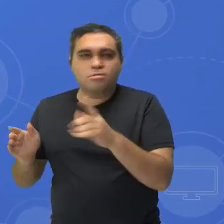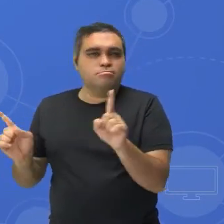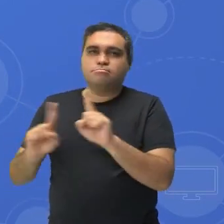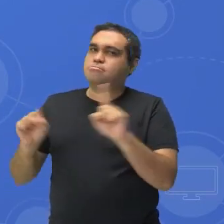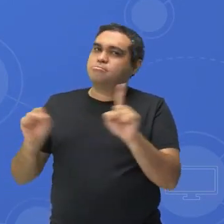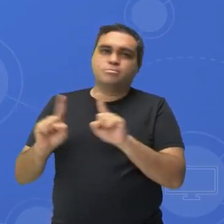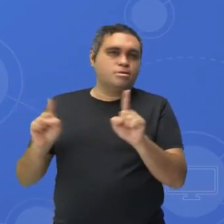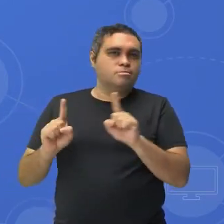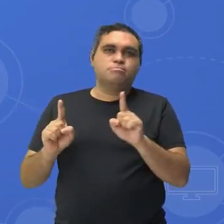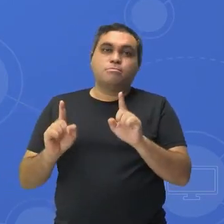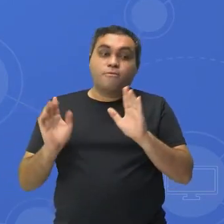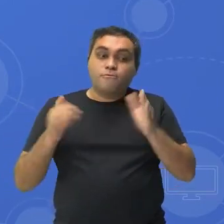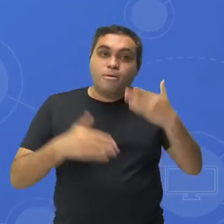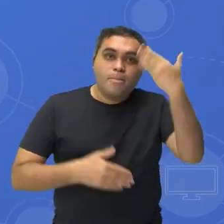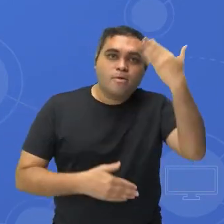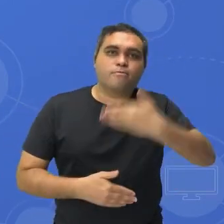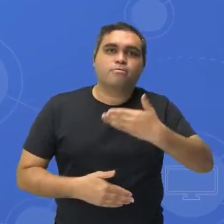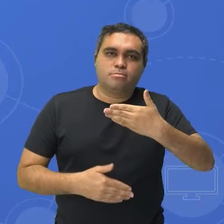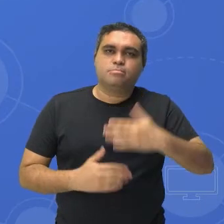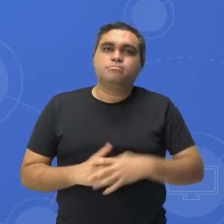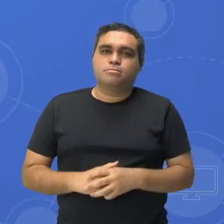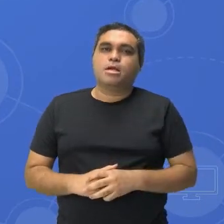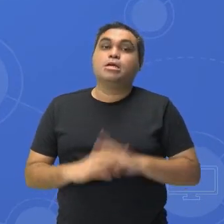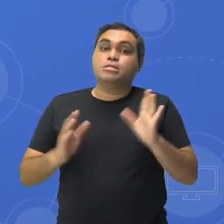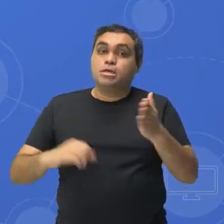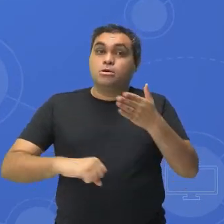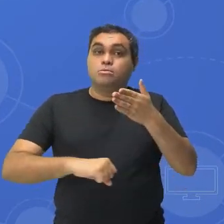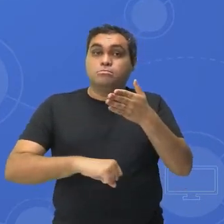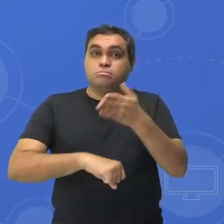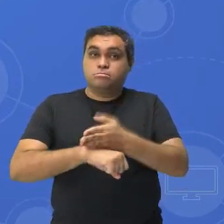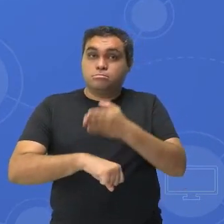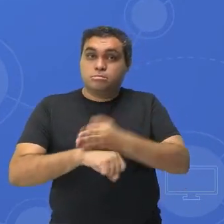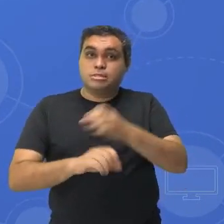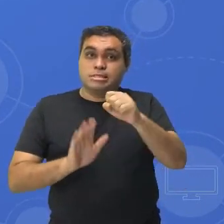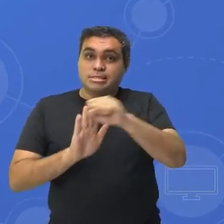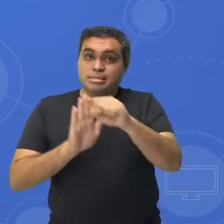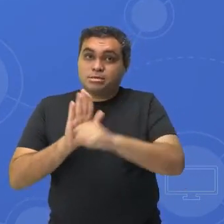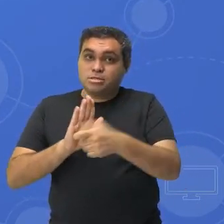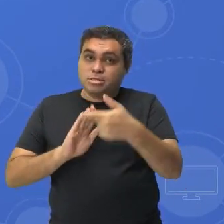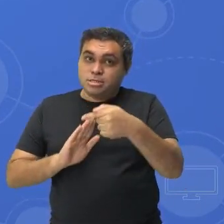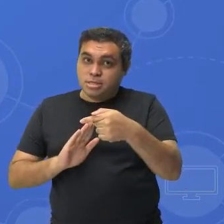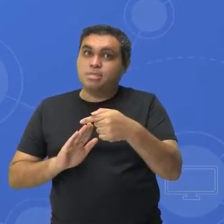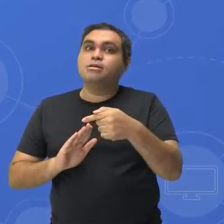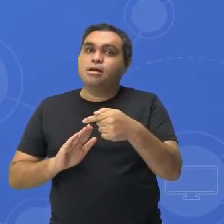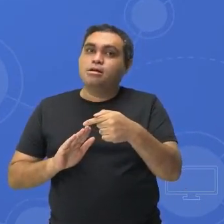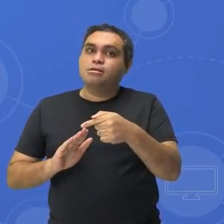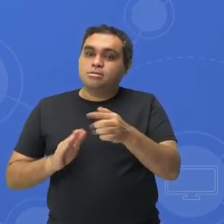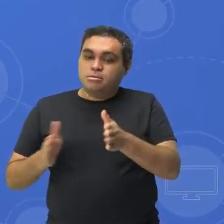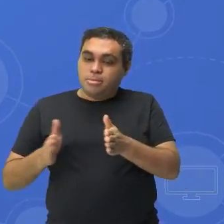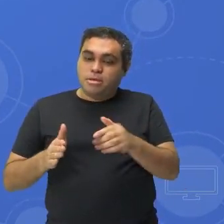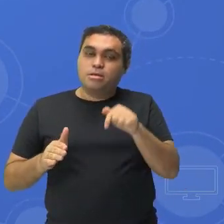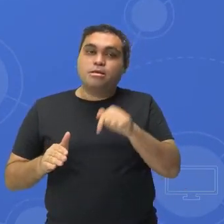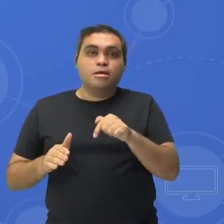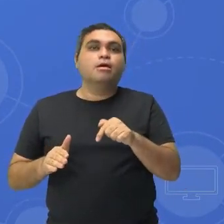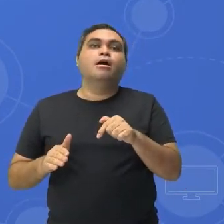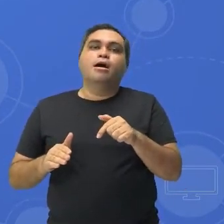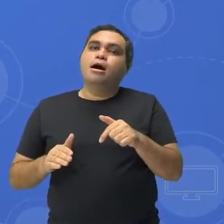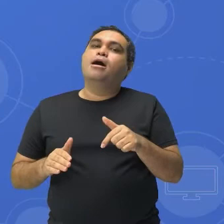século XVII representou esse grande passo, né, de fazer essa mudança de um método agora